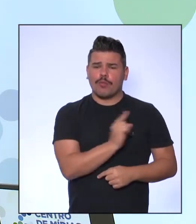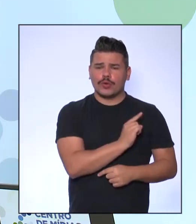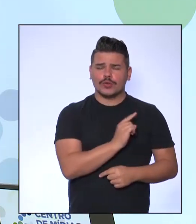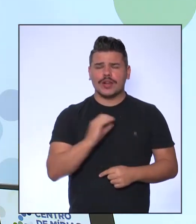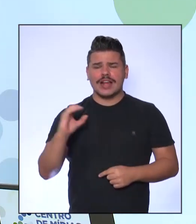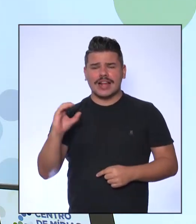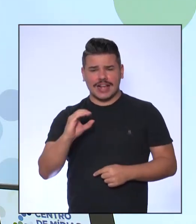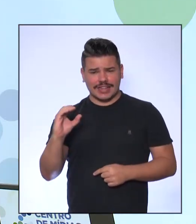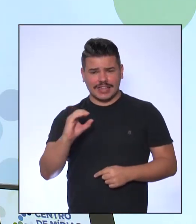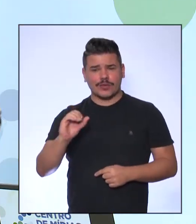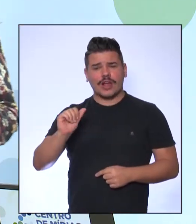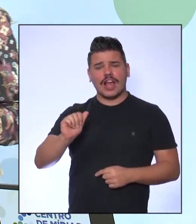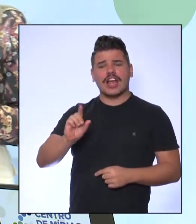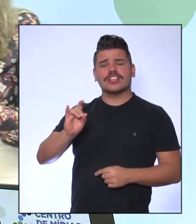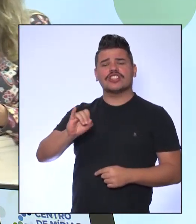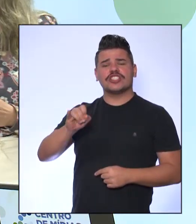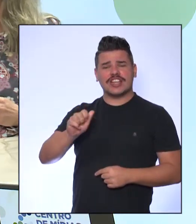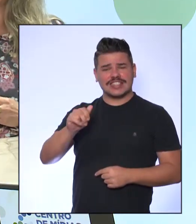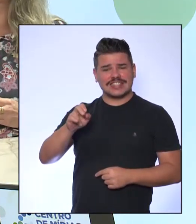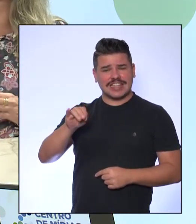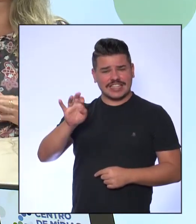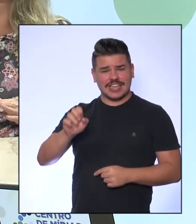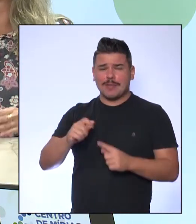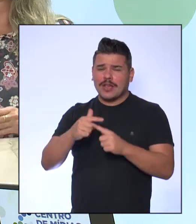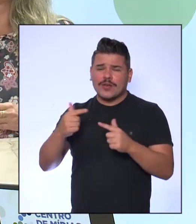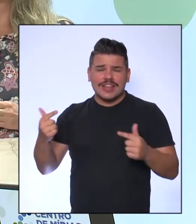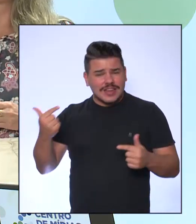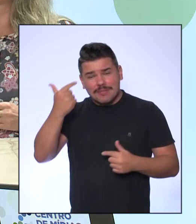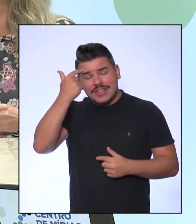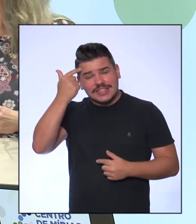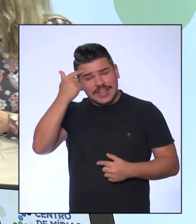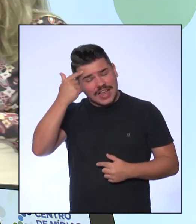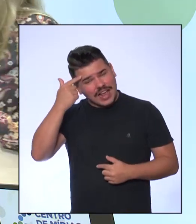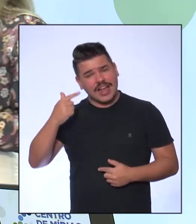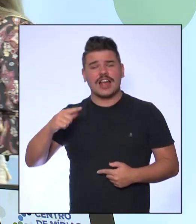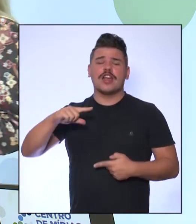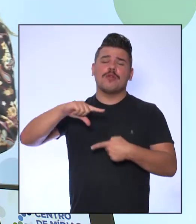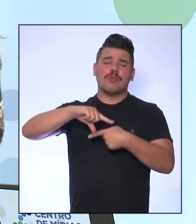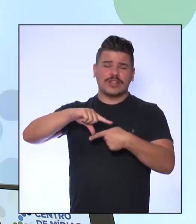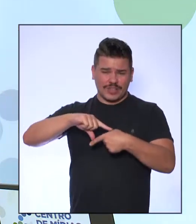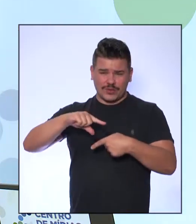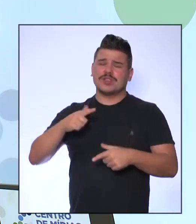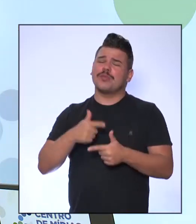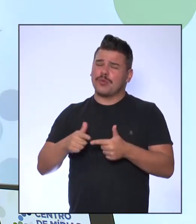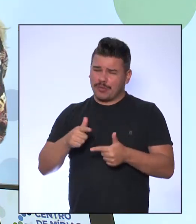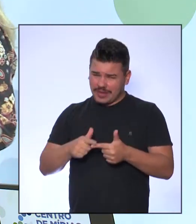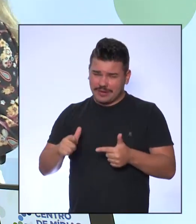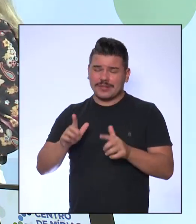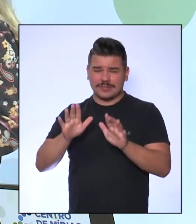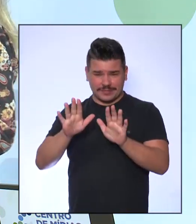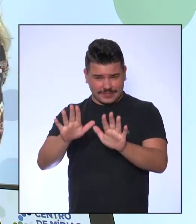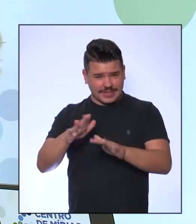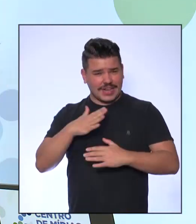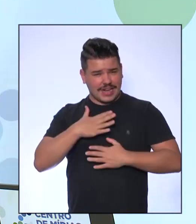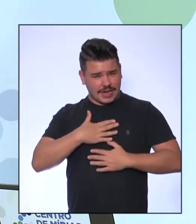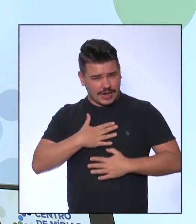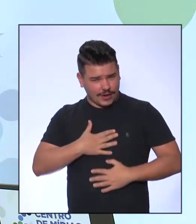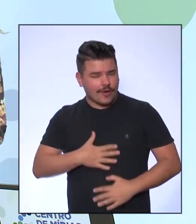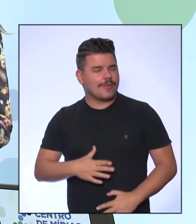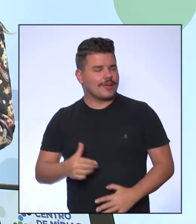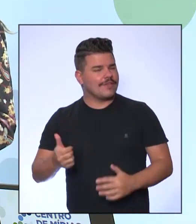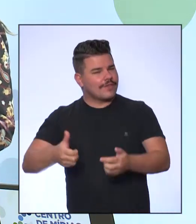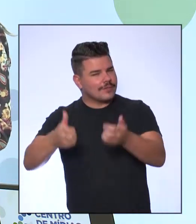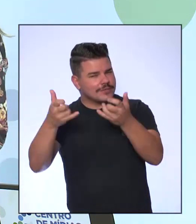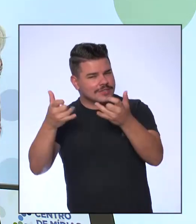hipotenusa geralmente não é problema, mas os catetos são problema. Então, vamos lá. Olha só, pessoal. Eu vou colocar